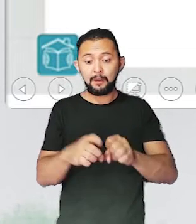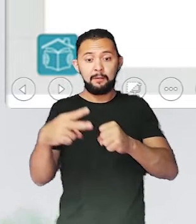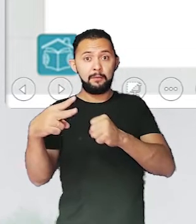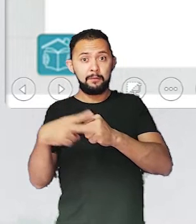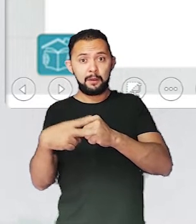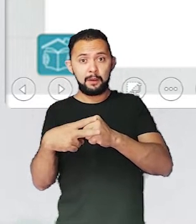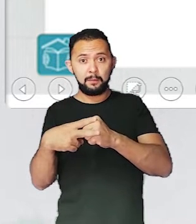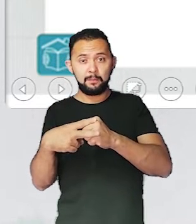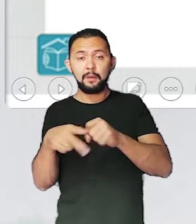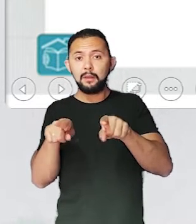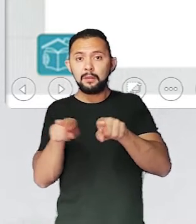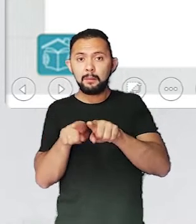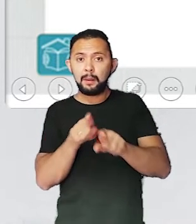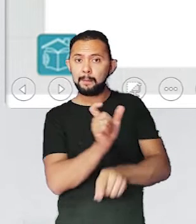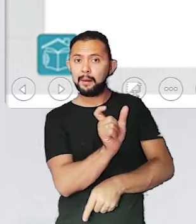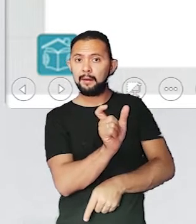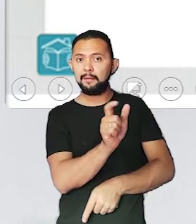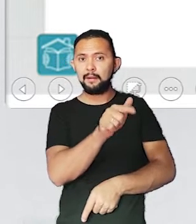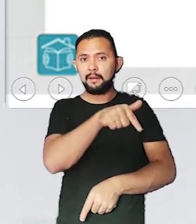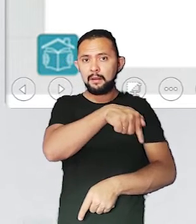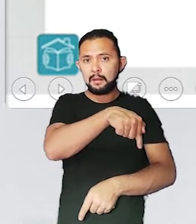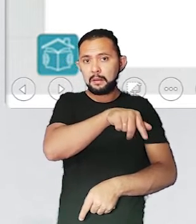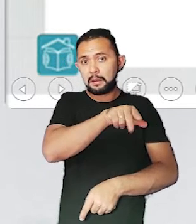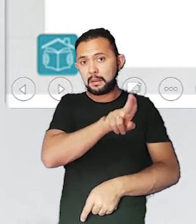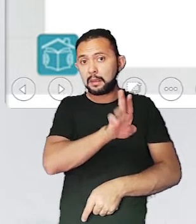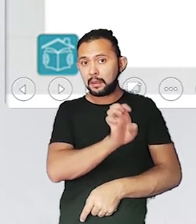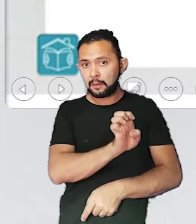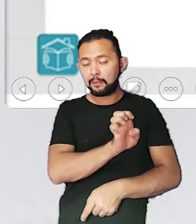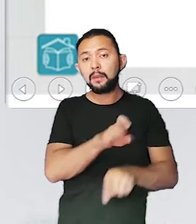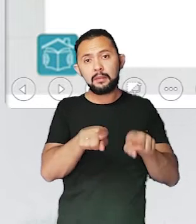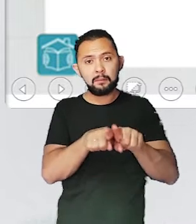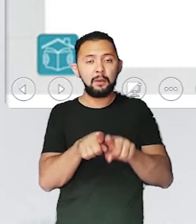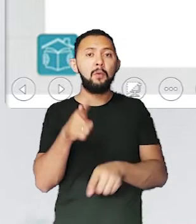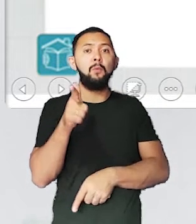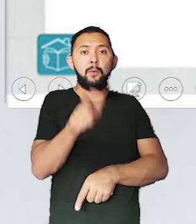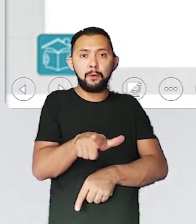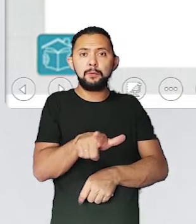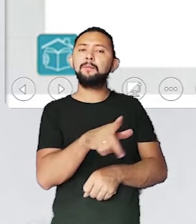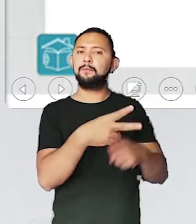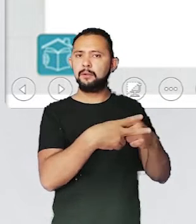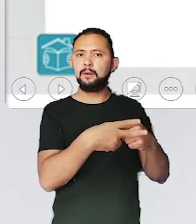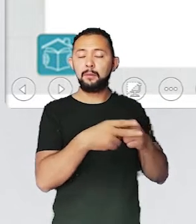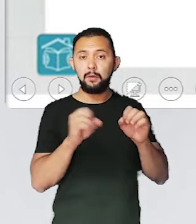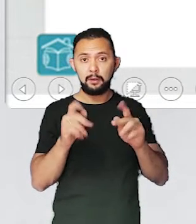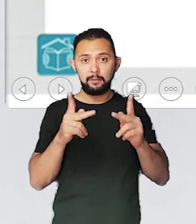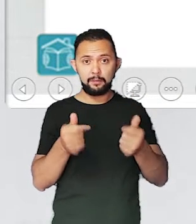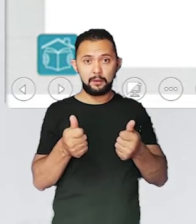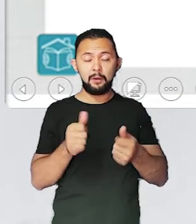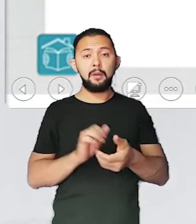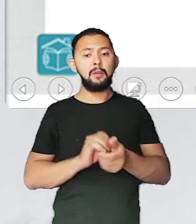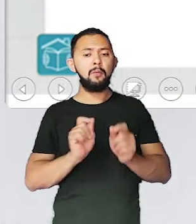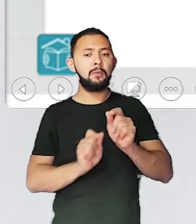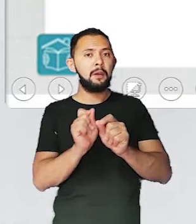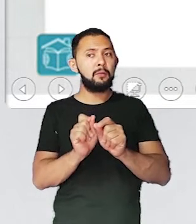o que e a locução verbal, o outro verbo, né? Como no caso aqui da primeira, certo? E esse daqui é